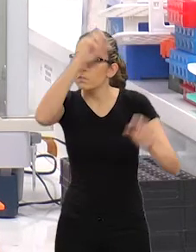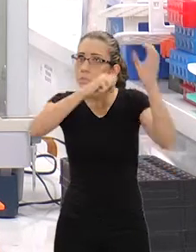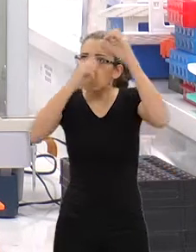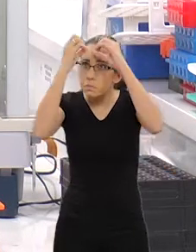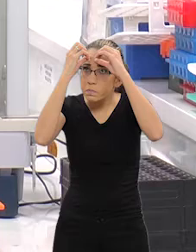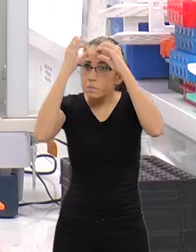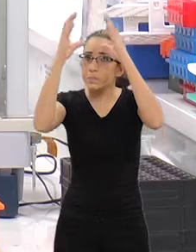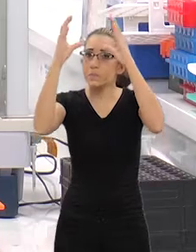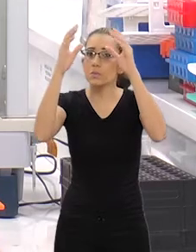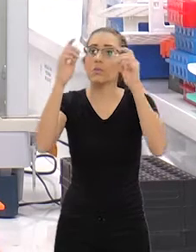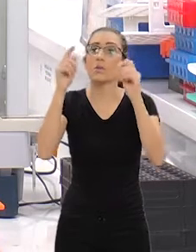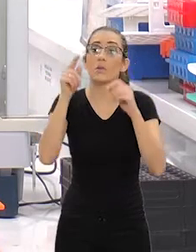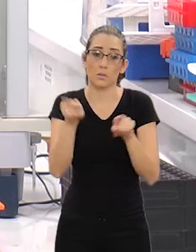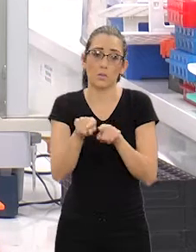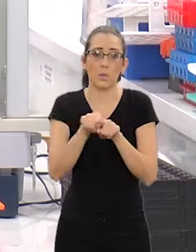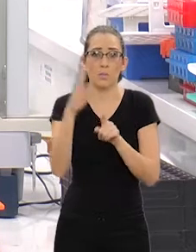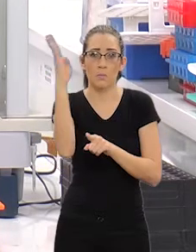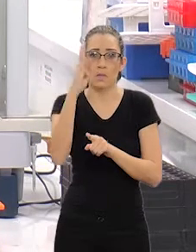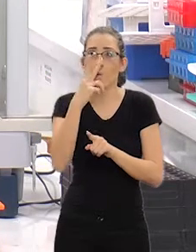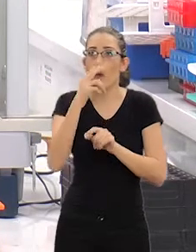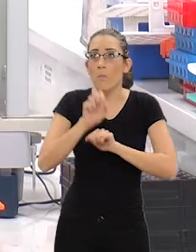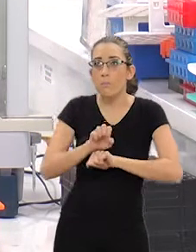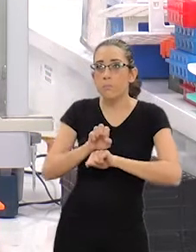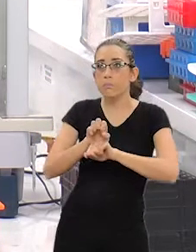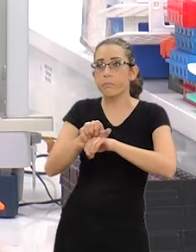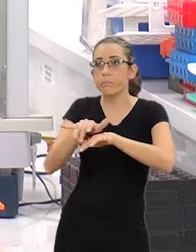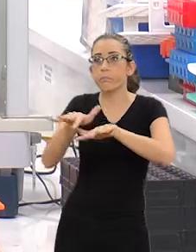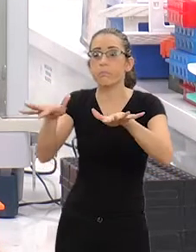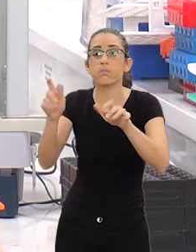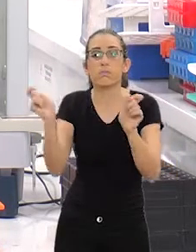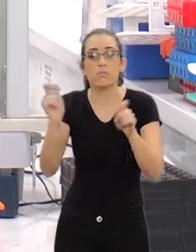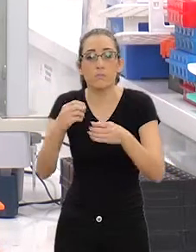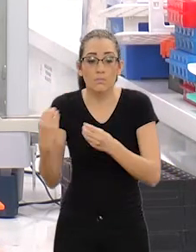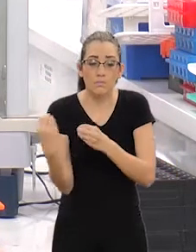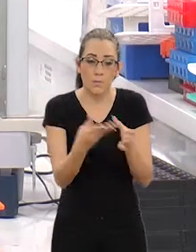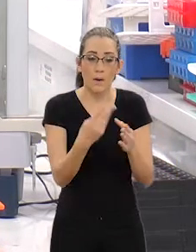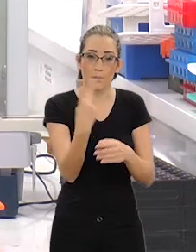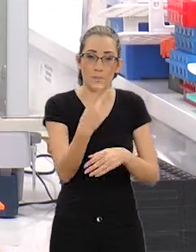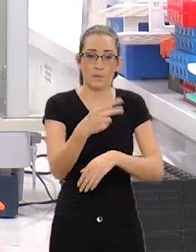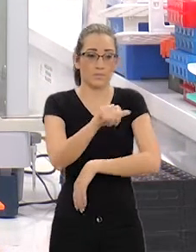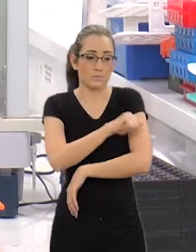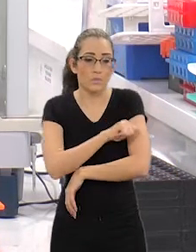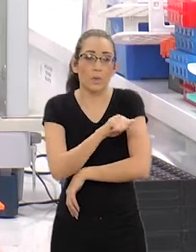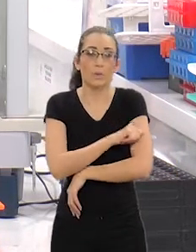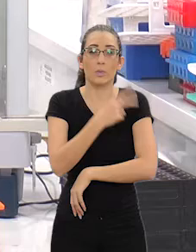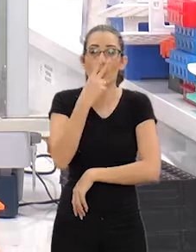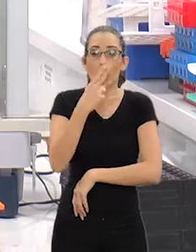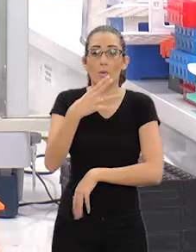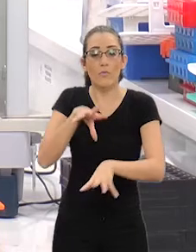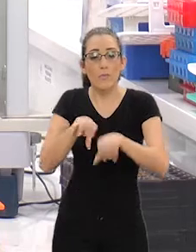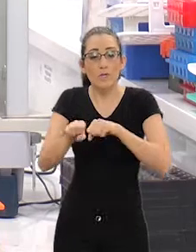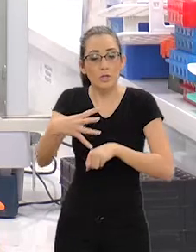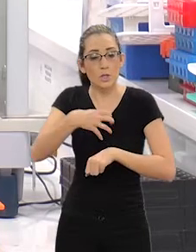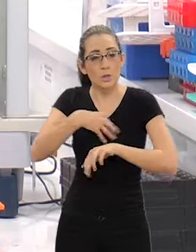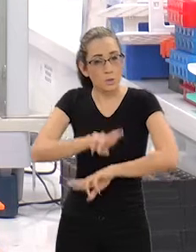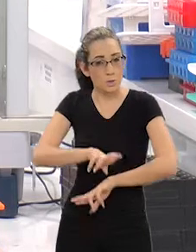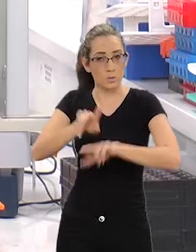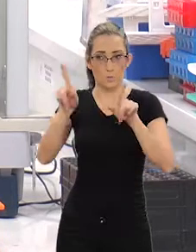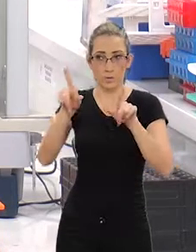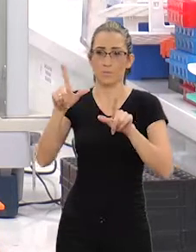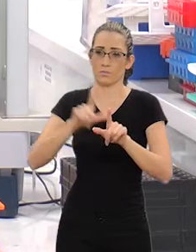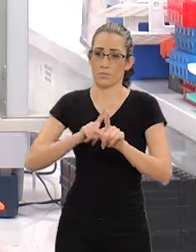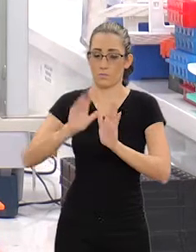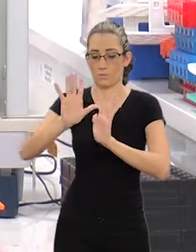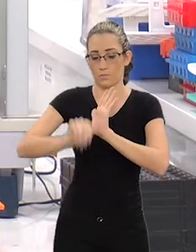brasil tem para proporcionar uma formação diferenciada aos nossos estudantes são vários editais